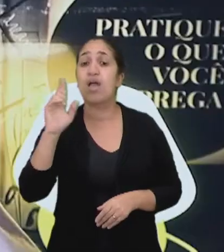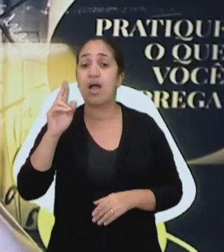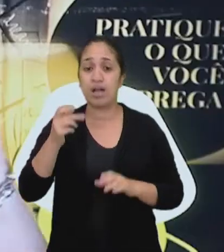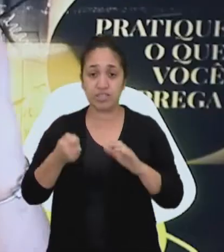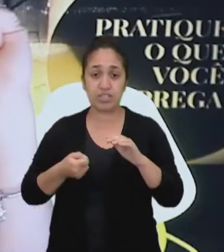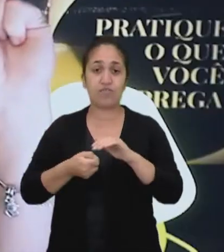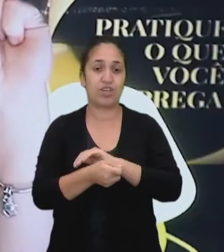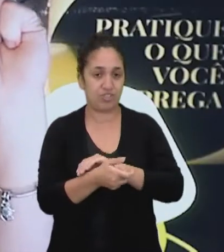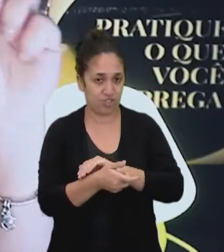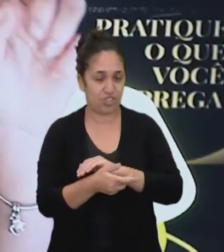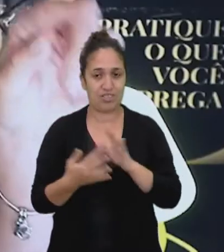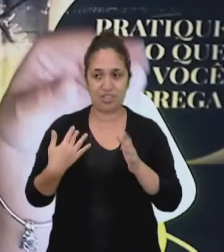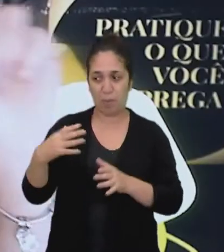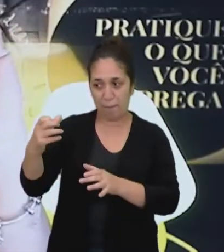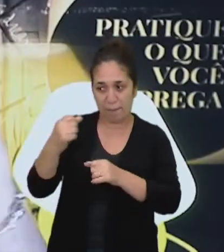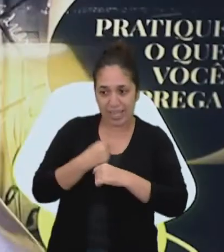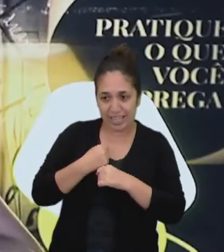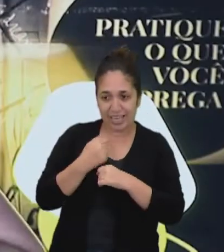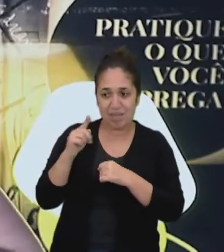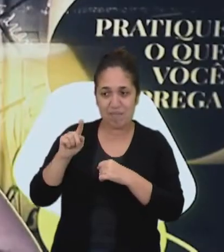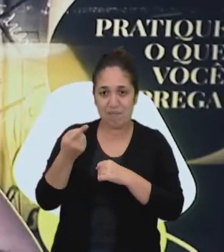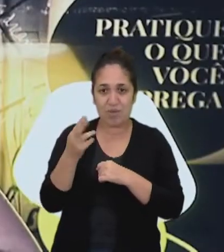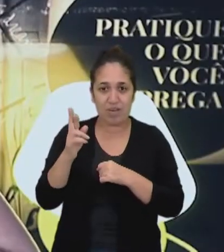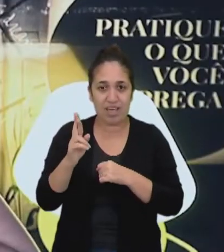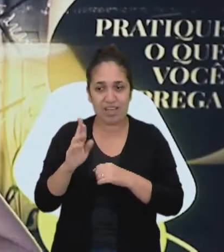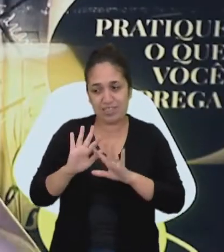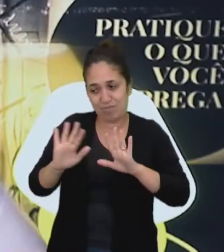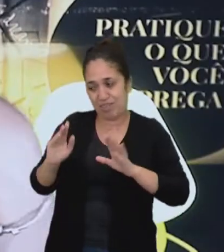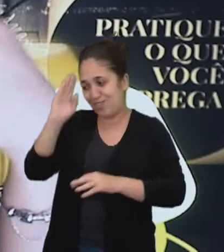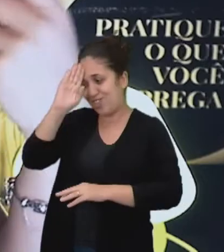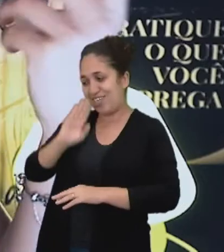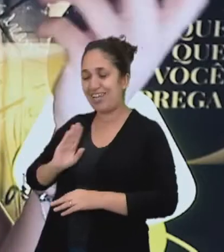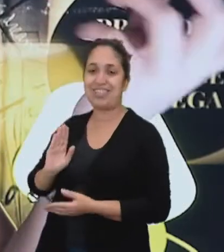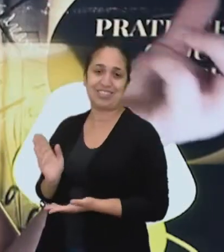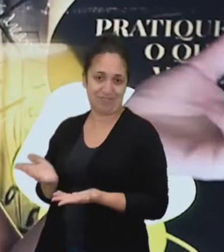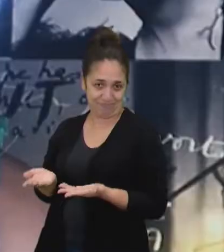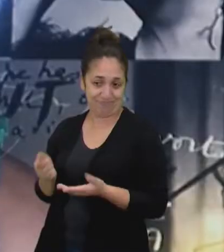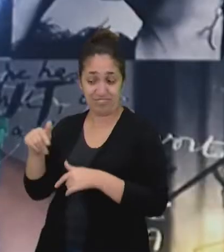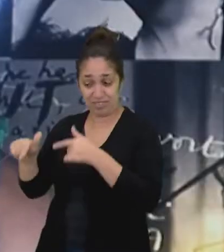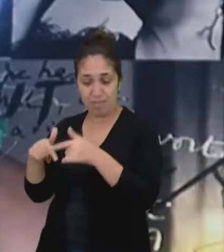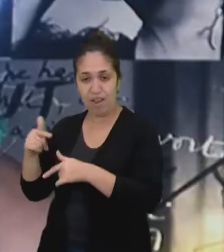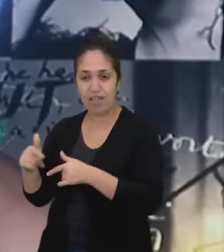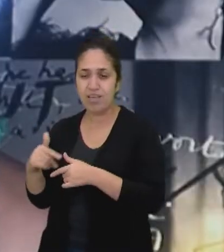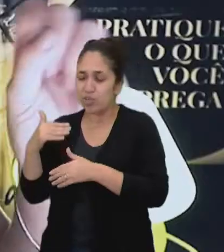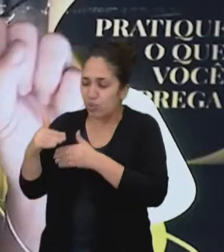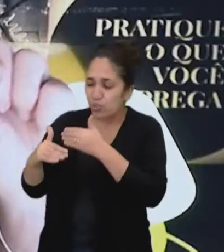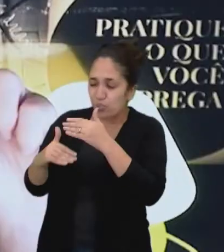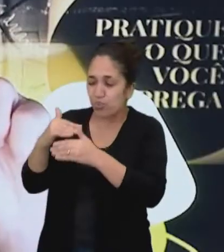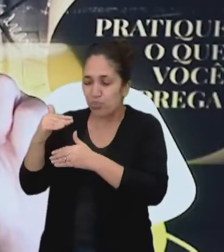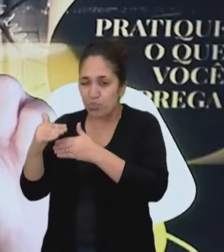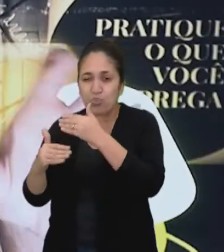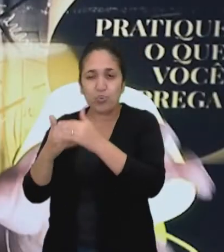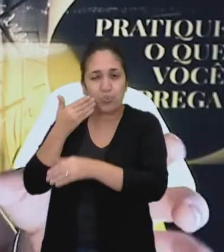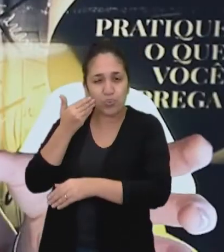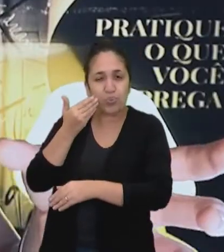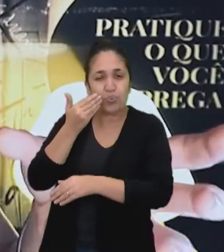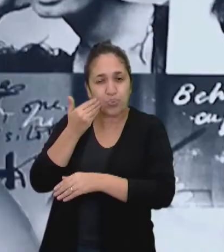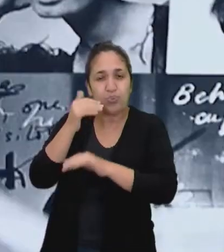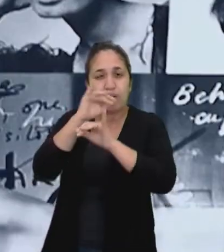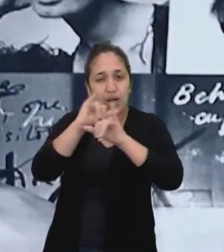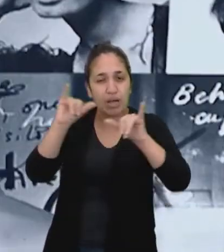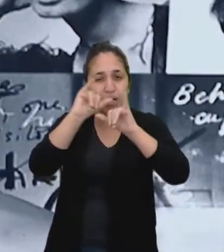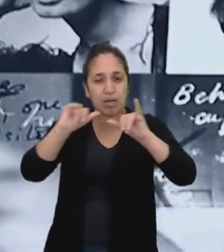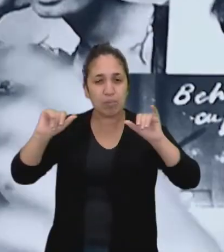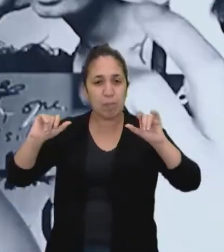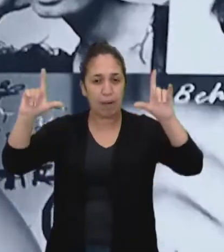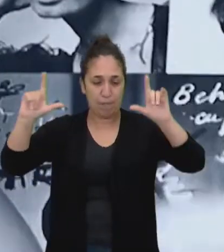Me agarrei nesses R$1.000 e fiz de graça para essa empresa e comecei a entender um pouquinho de anúncio. Devagarinho, eu